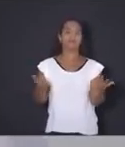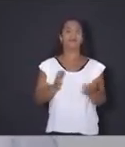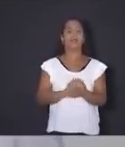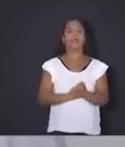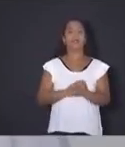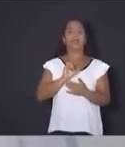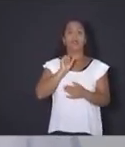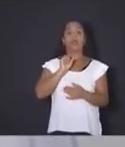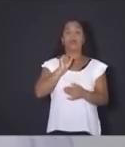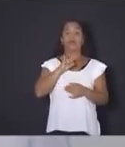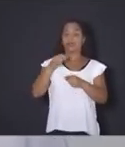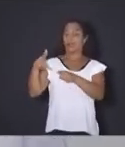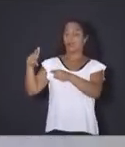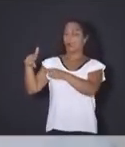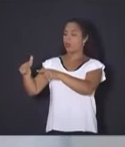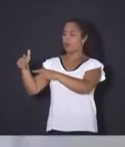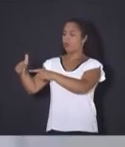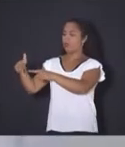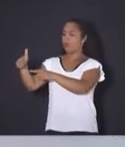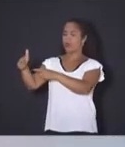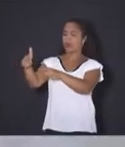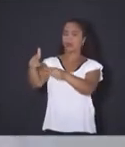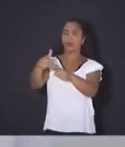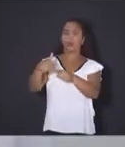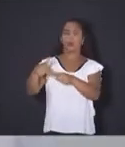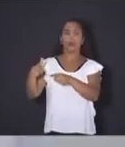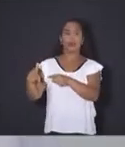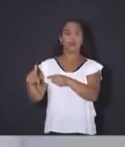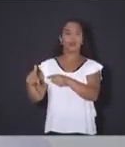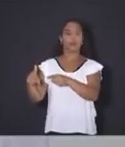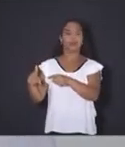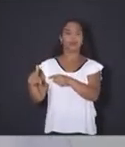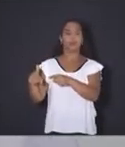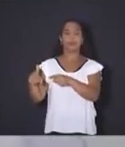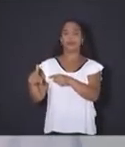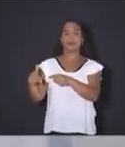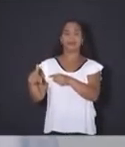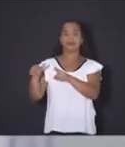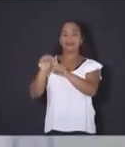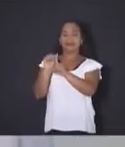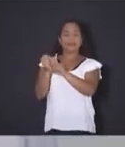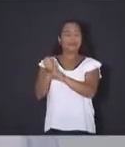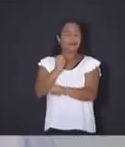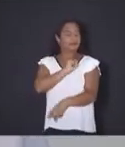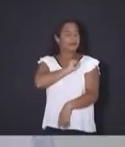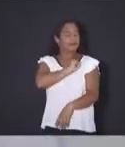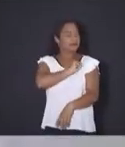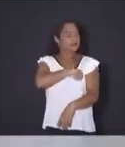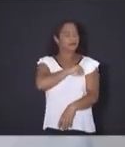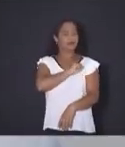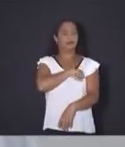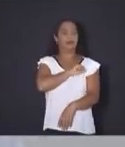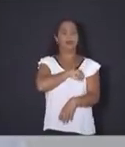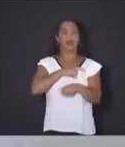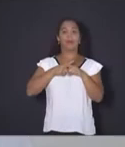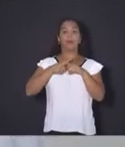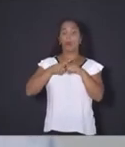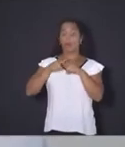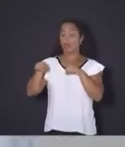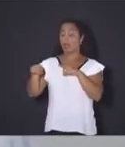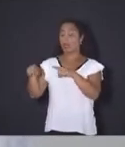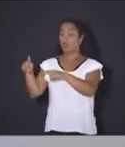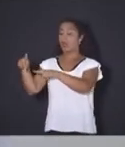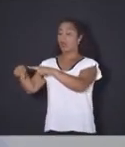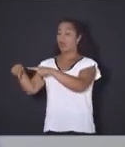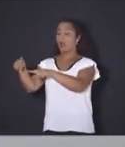austeridade que é feito é um corte socialmente perverso porque ele corta as